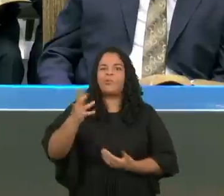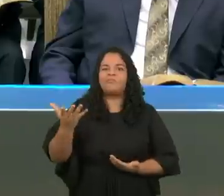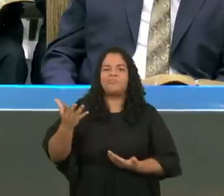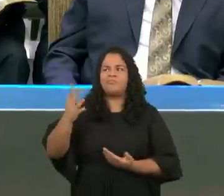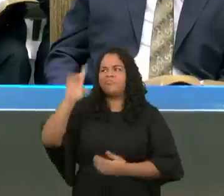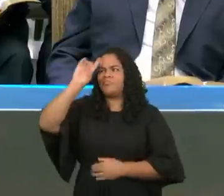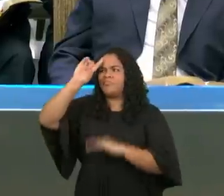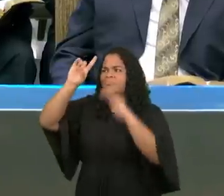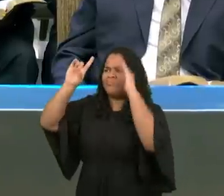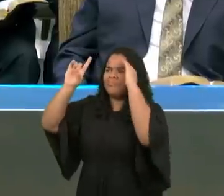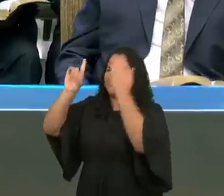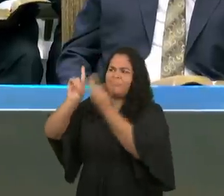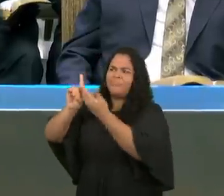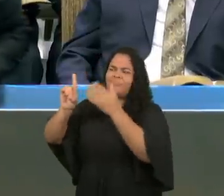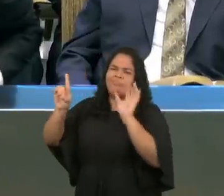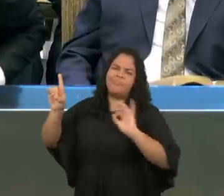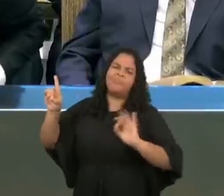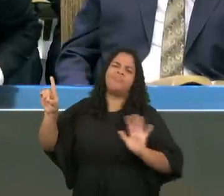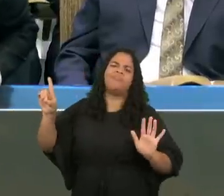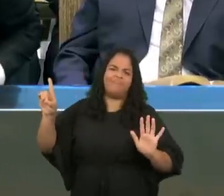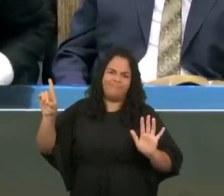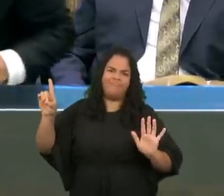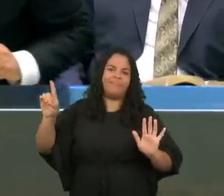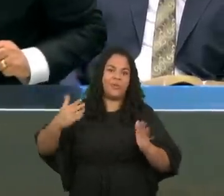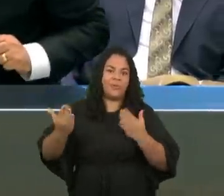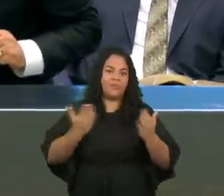que vocês não tenham estresse. Então,